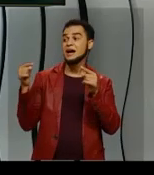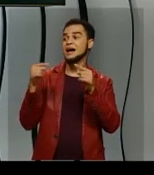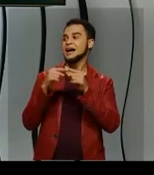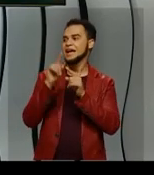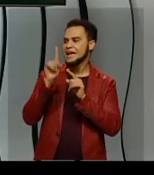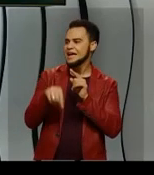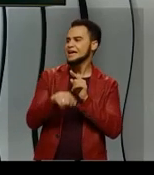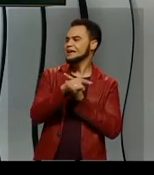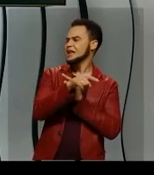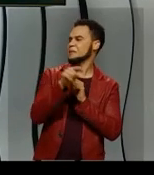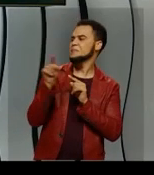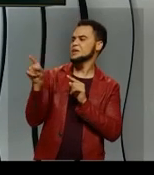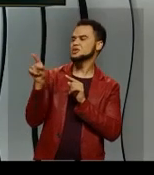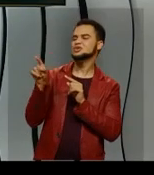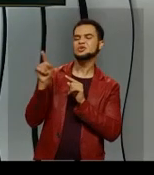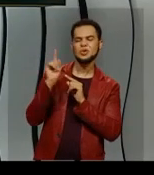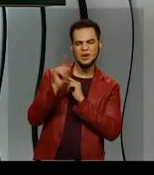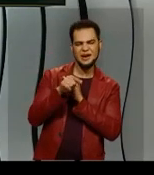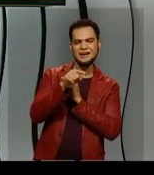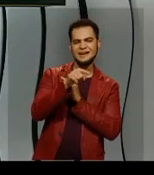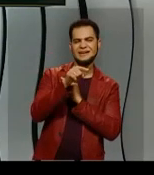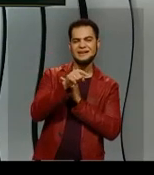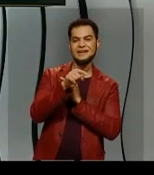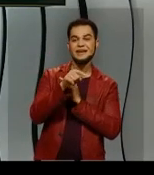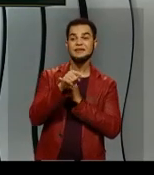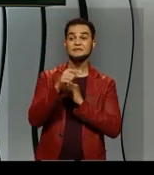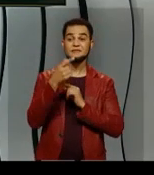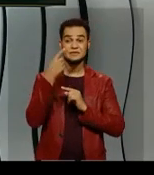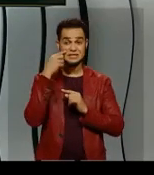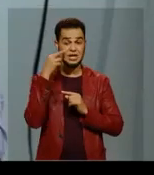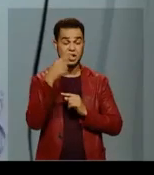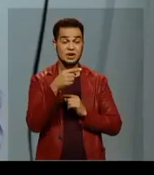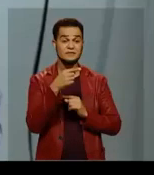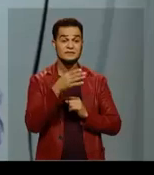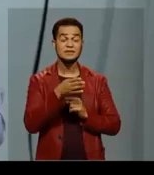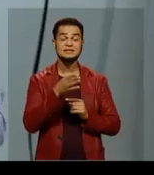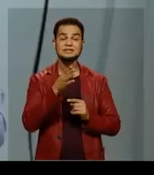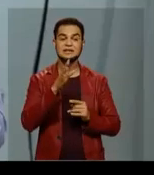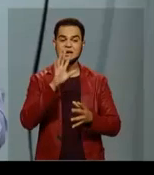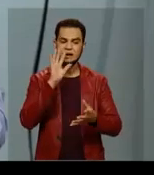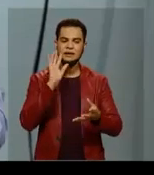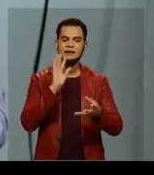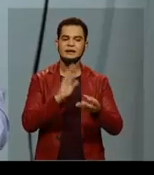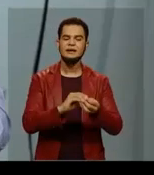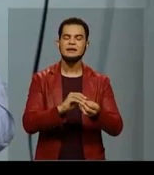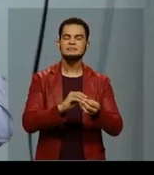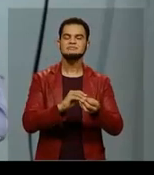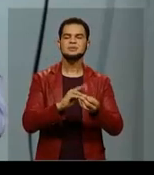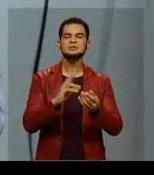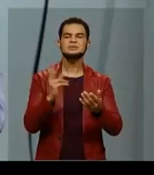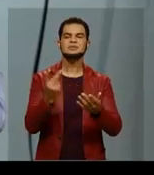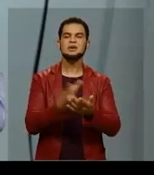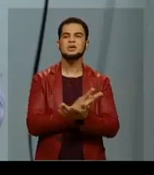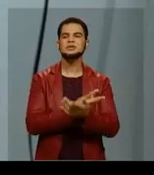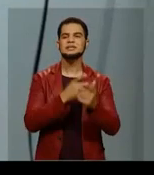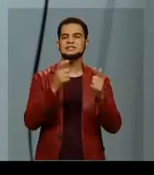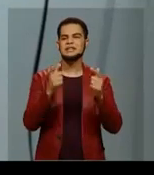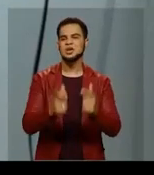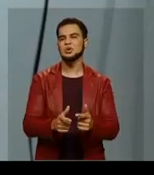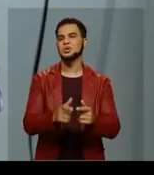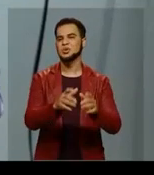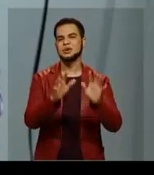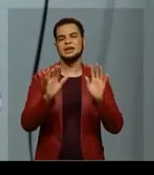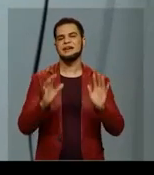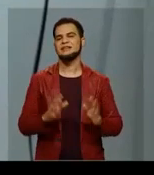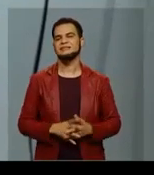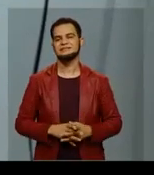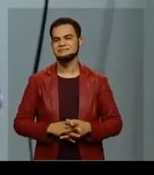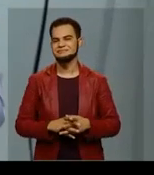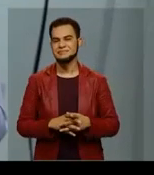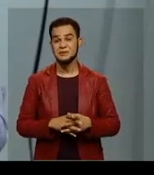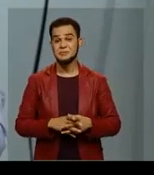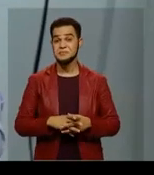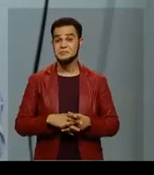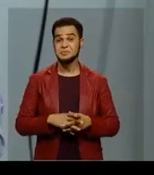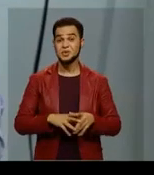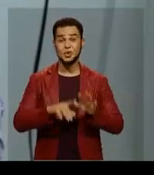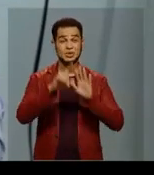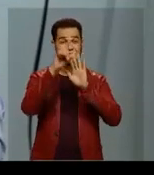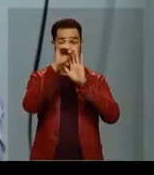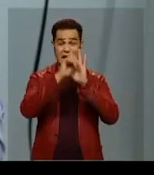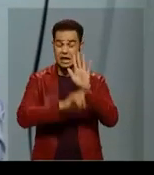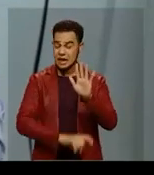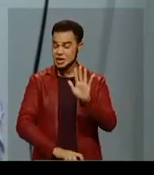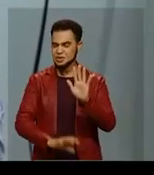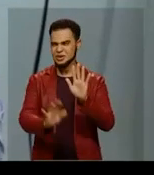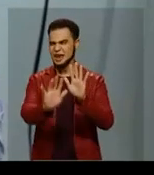você vê aquilo ali, você entende o que está acontecendo no lugar na hora. Falo que um texto inteiro não diria, a charge já